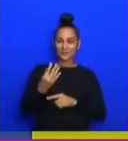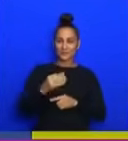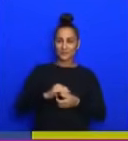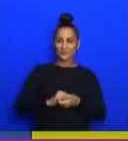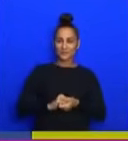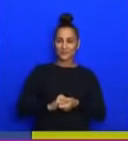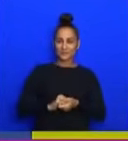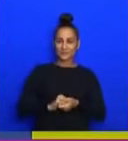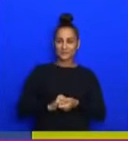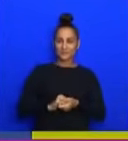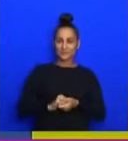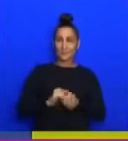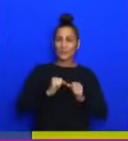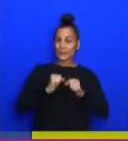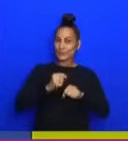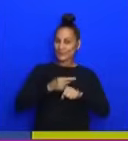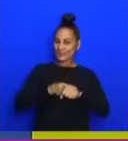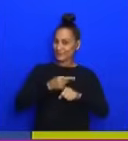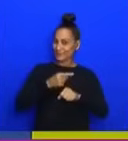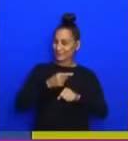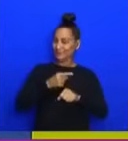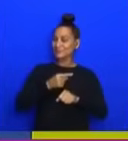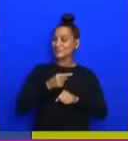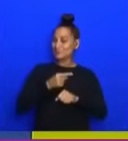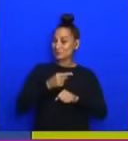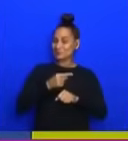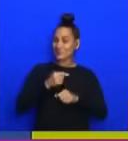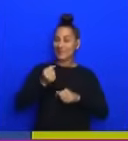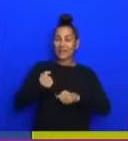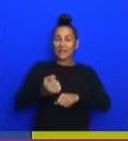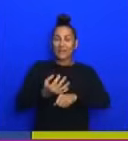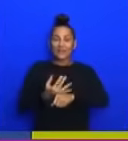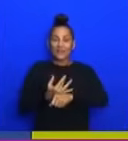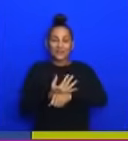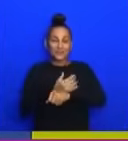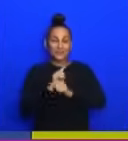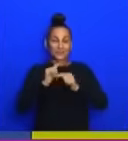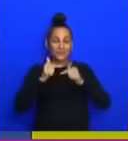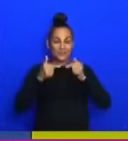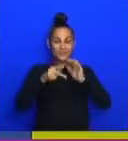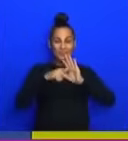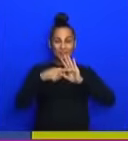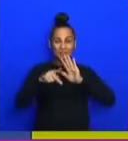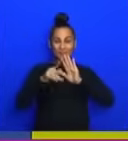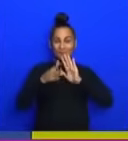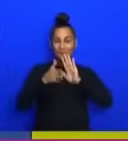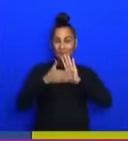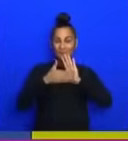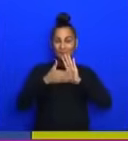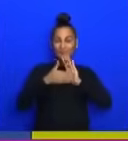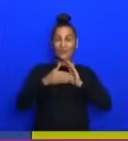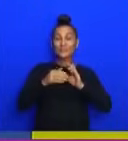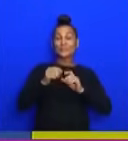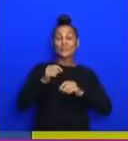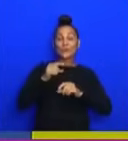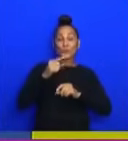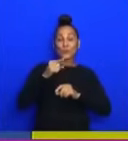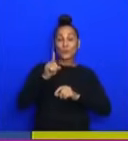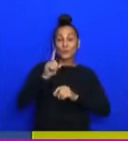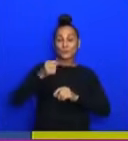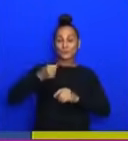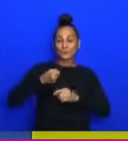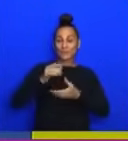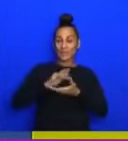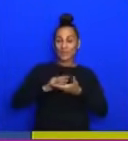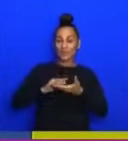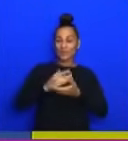14. E pode ser agora. A emoção da sorte batendo na sua aposta. O 15º e